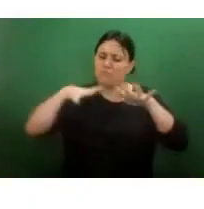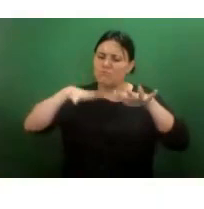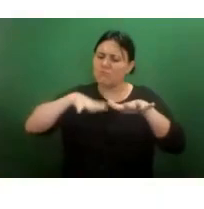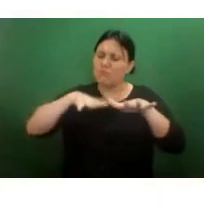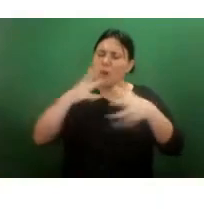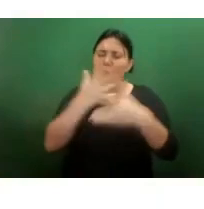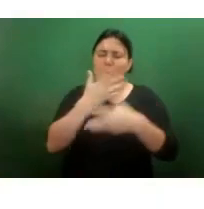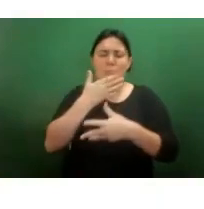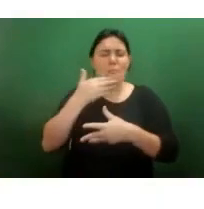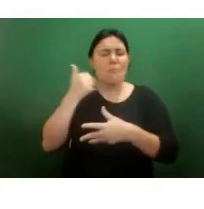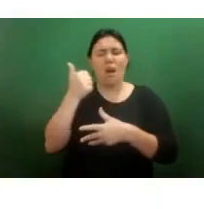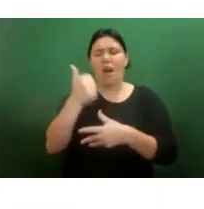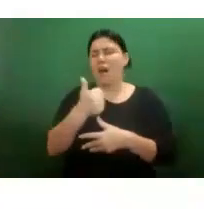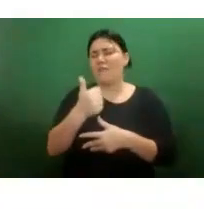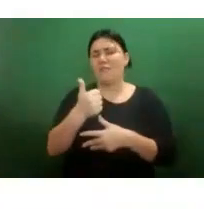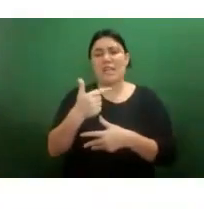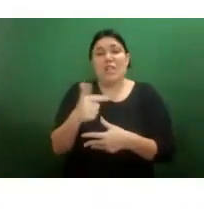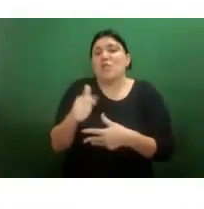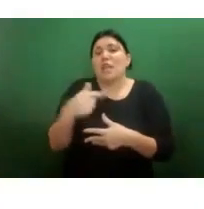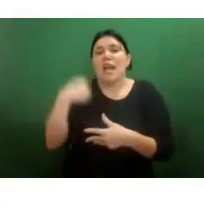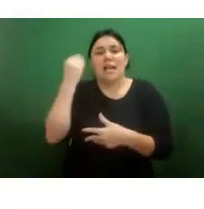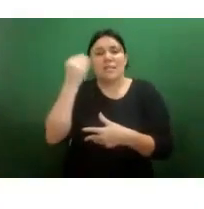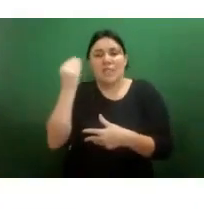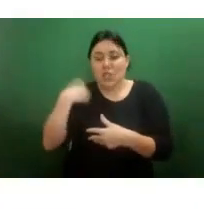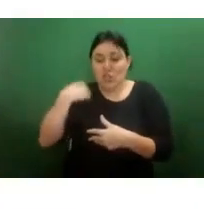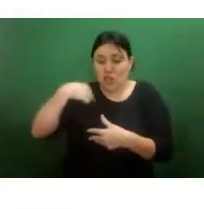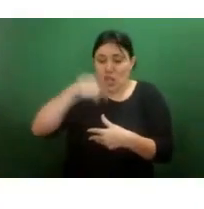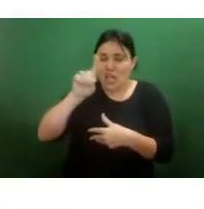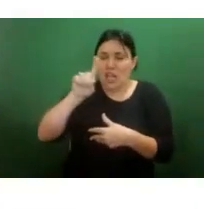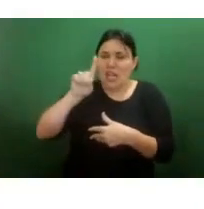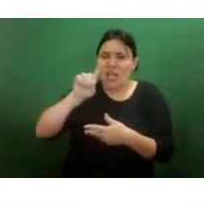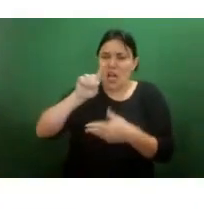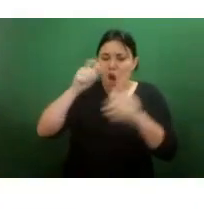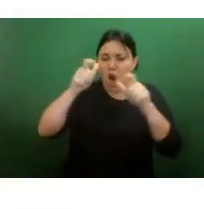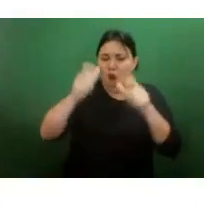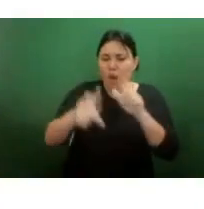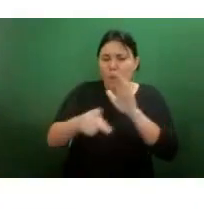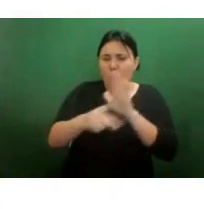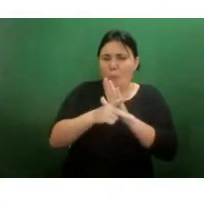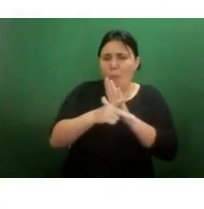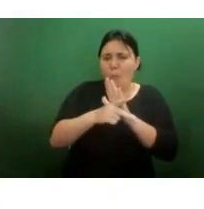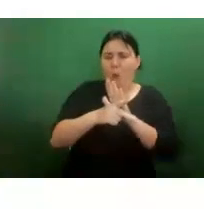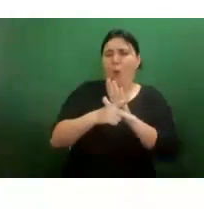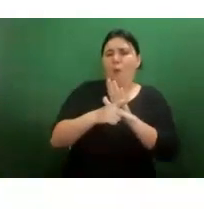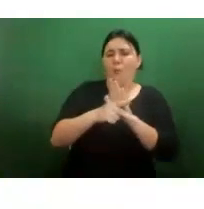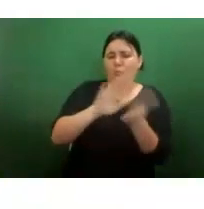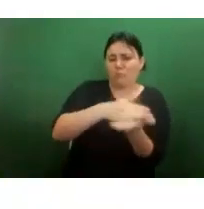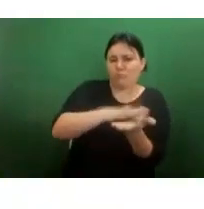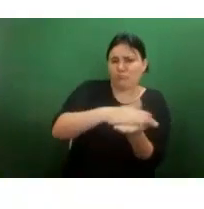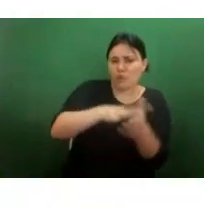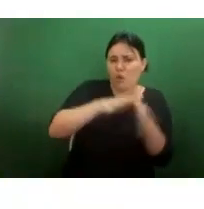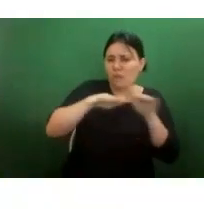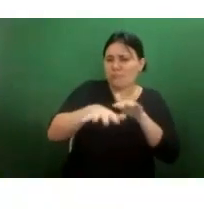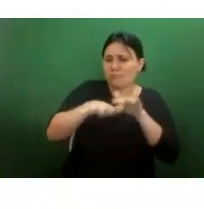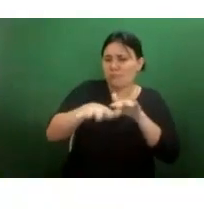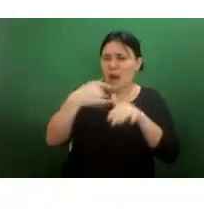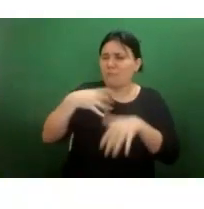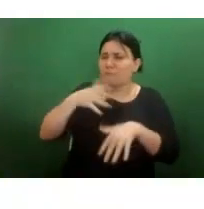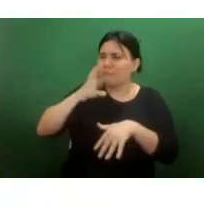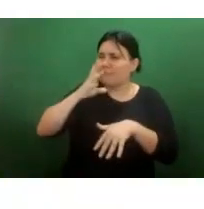a experiência de ir ao sambódromo, tanto no Rio como em São Paulo, para assistir a um desfile de